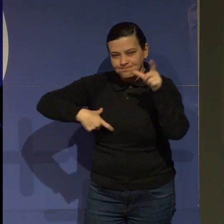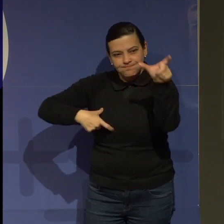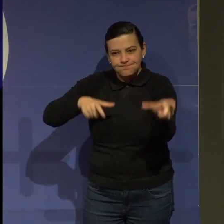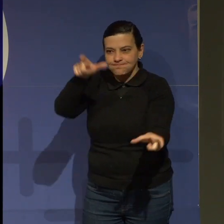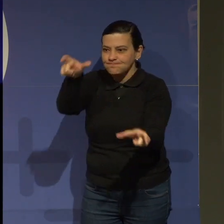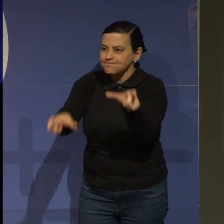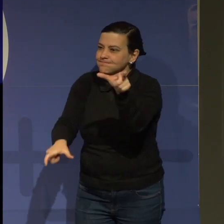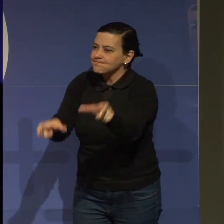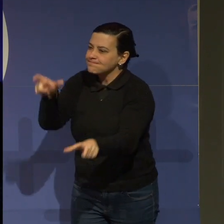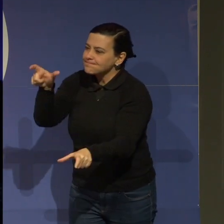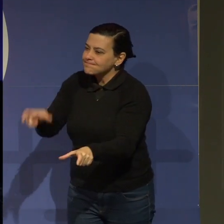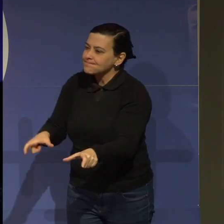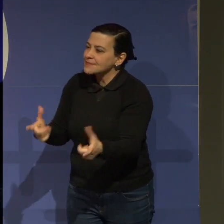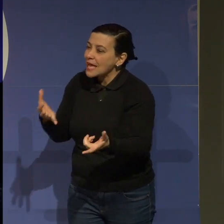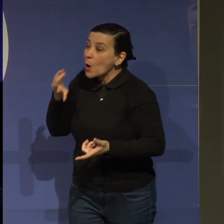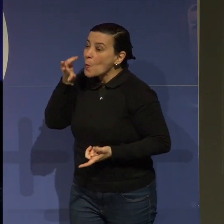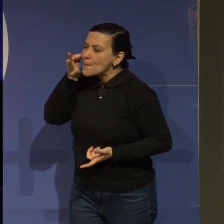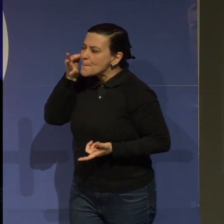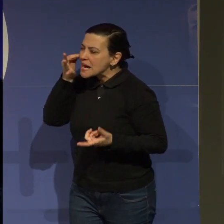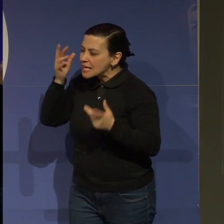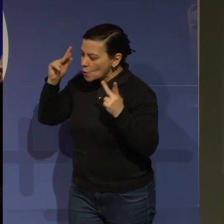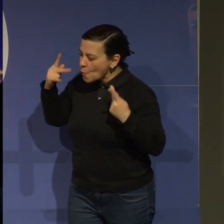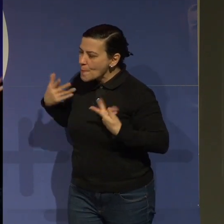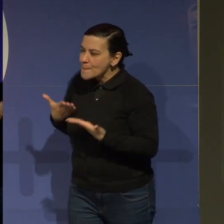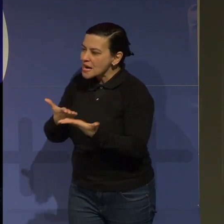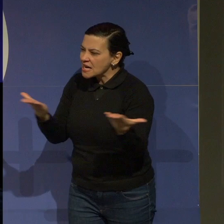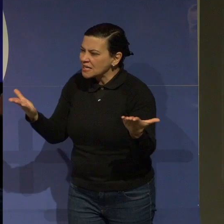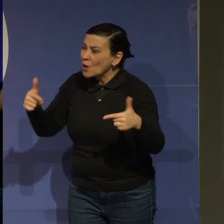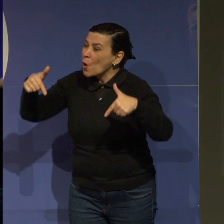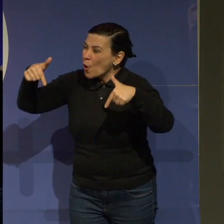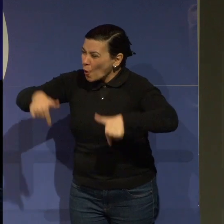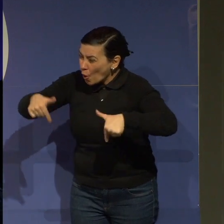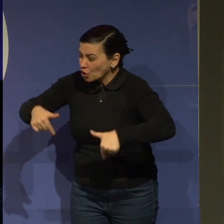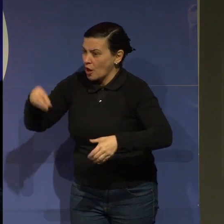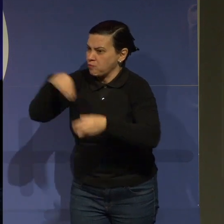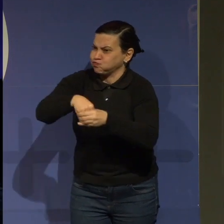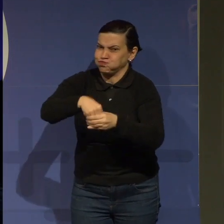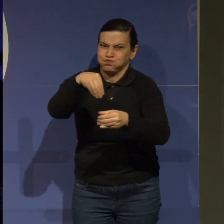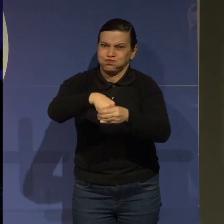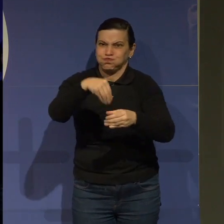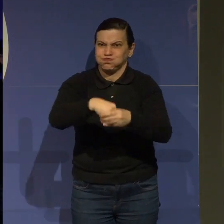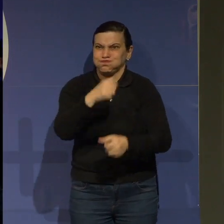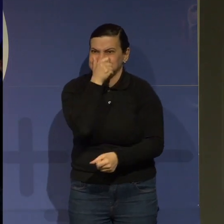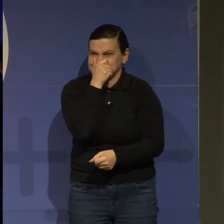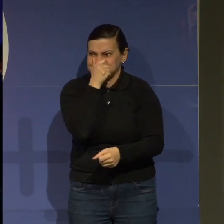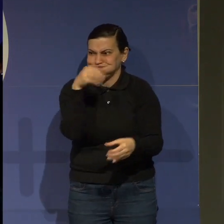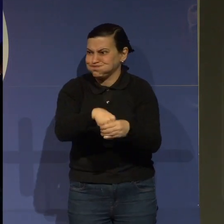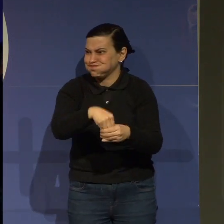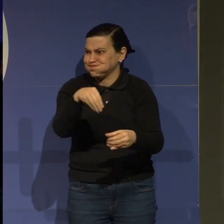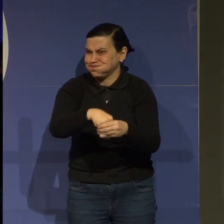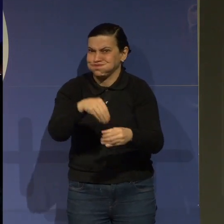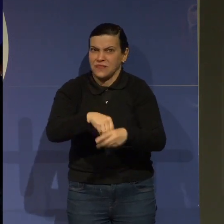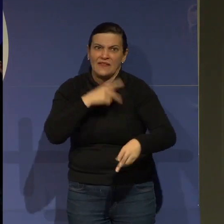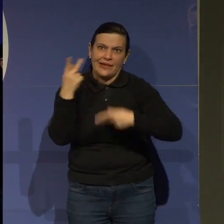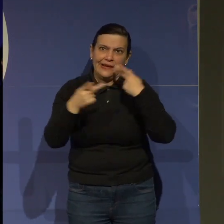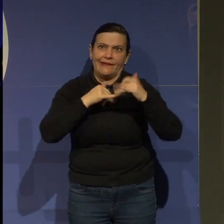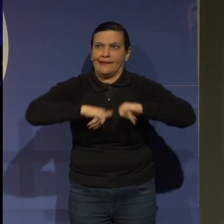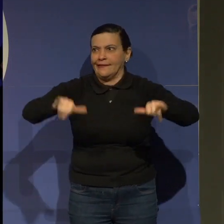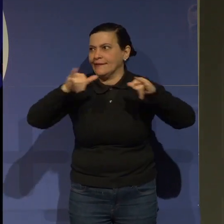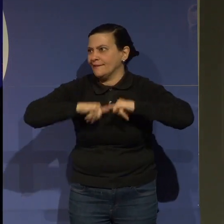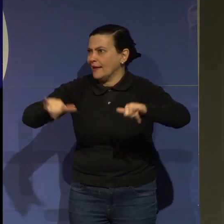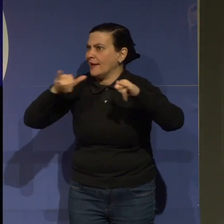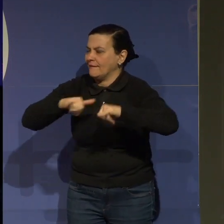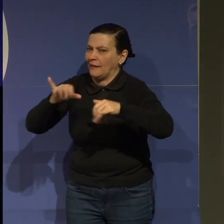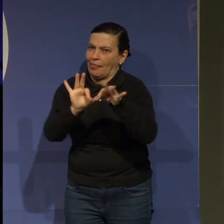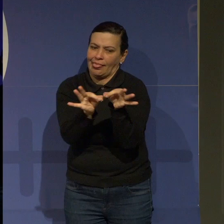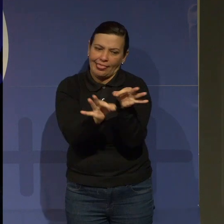está num momento de supersaturação de conteúdo. Na verdade, a gente fala em criação de